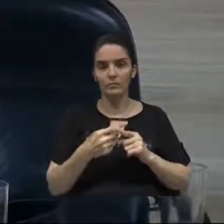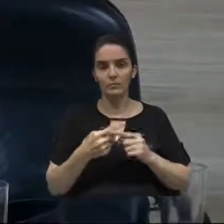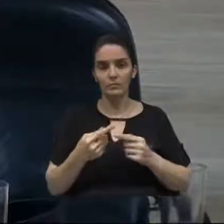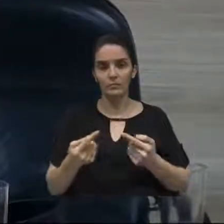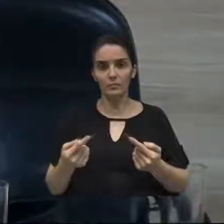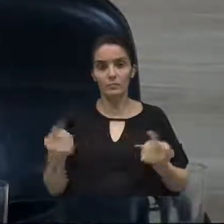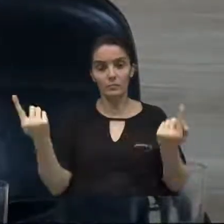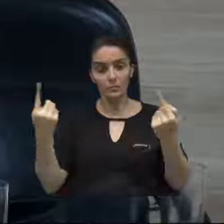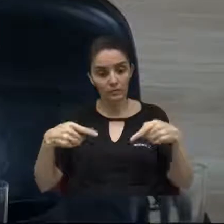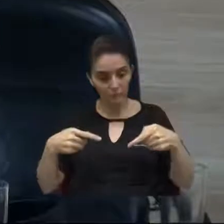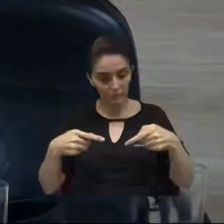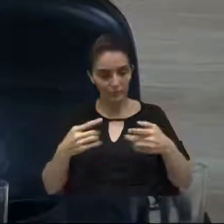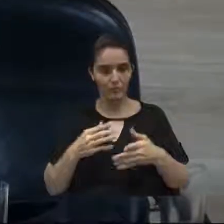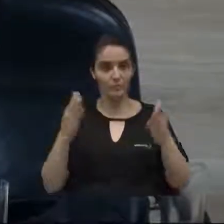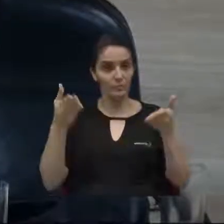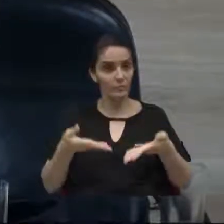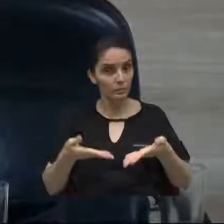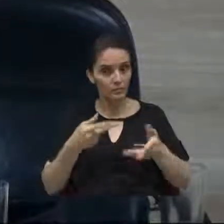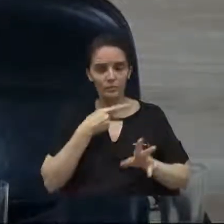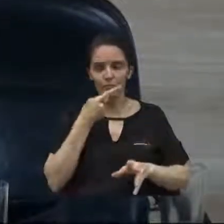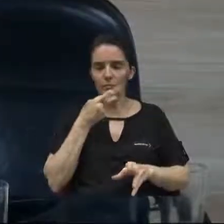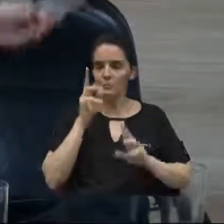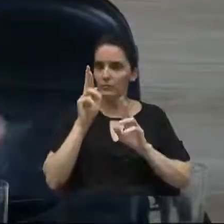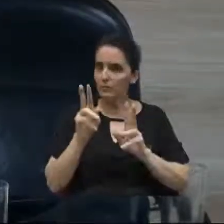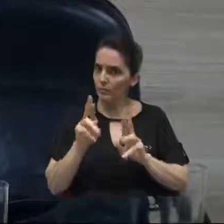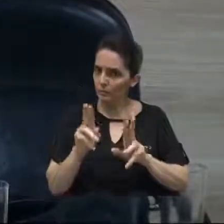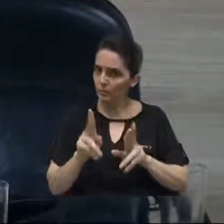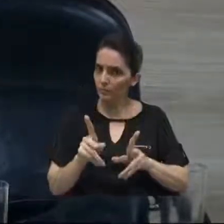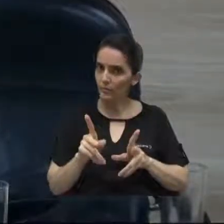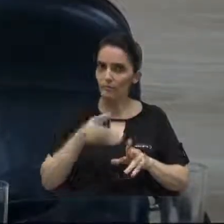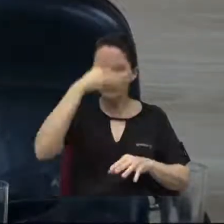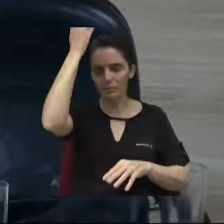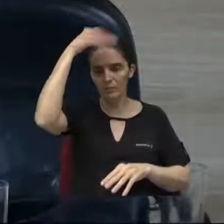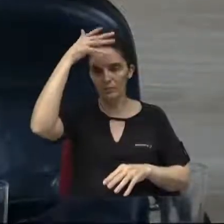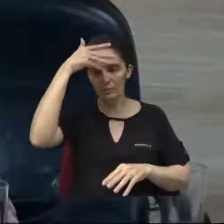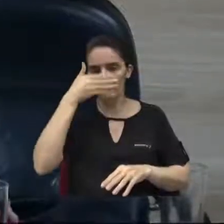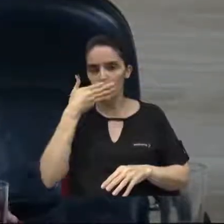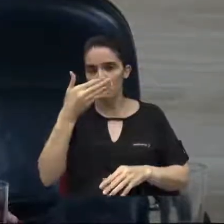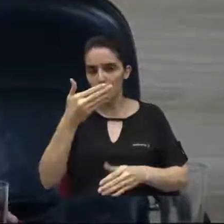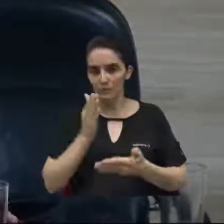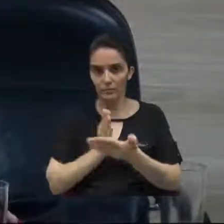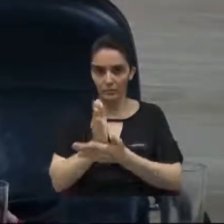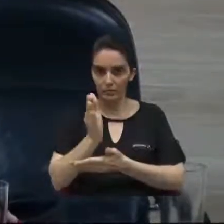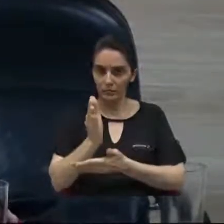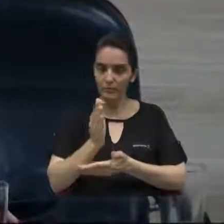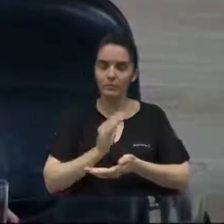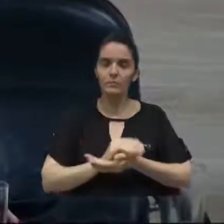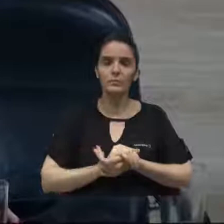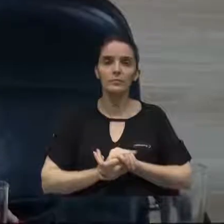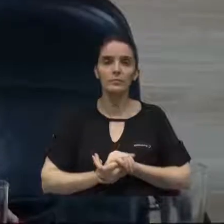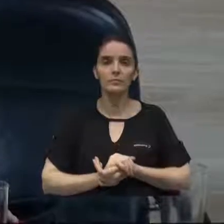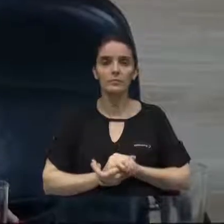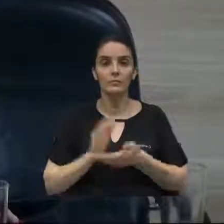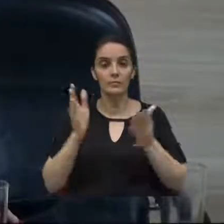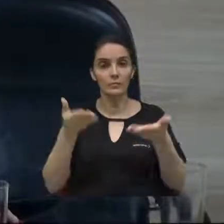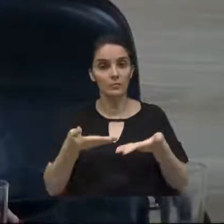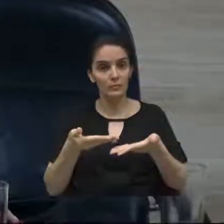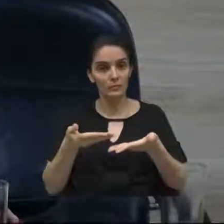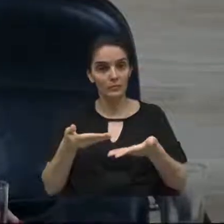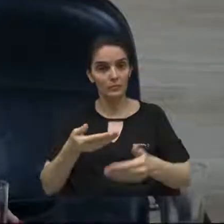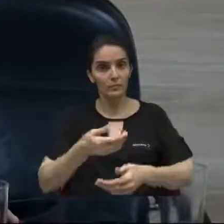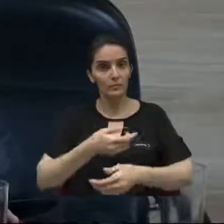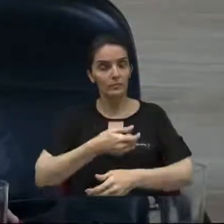O que estamos falando hoje, e o que eu peço a aprovação dos senhores, é que torne obrigatório